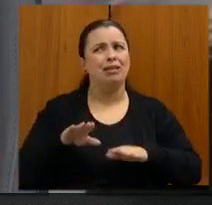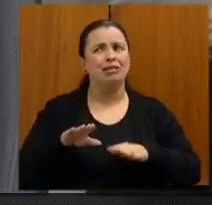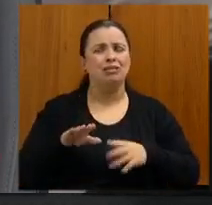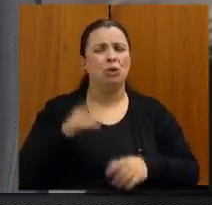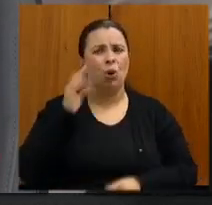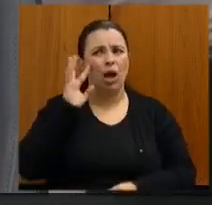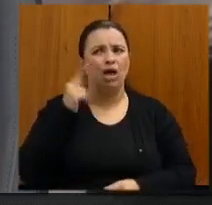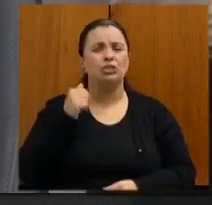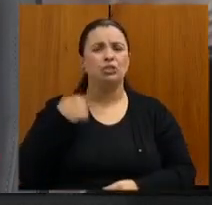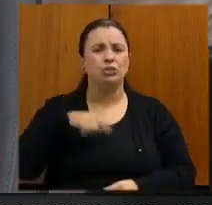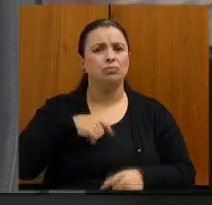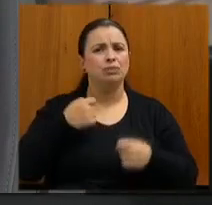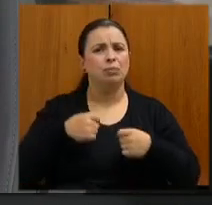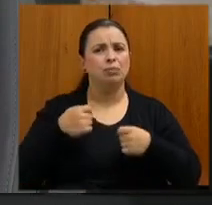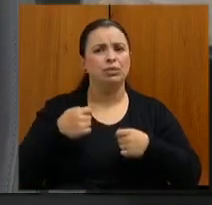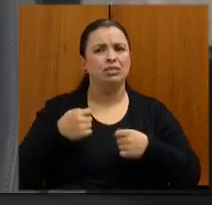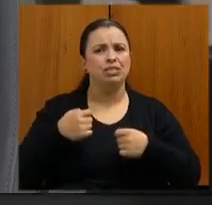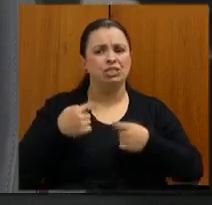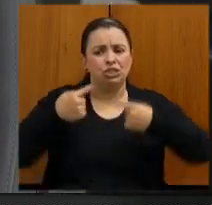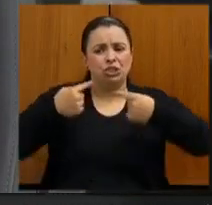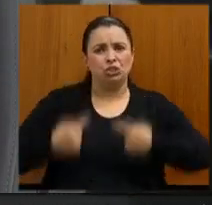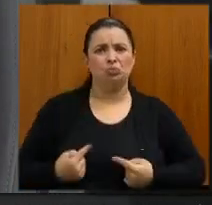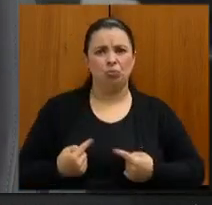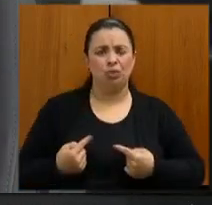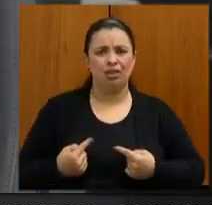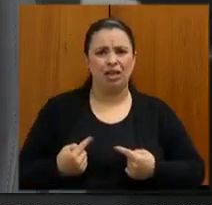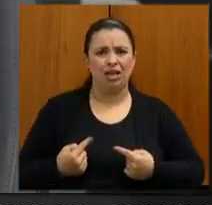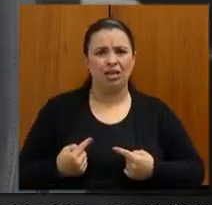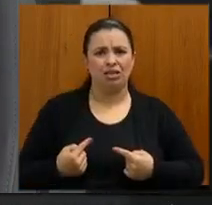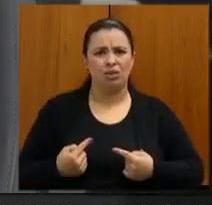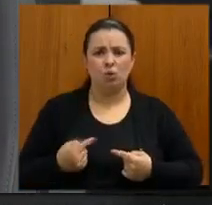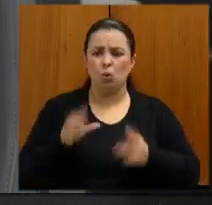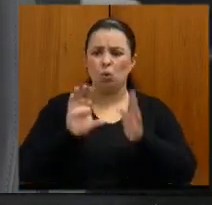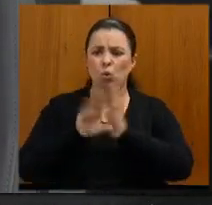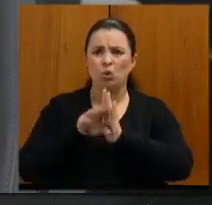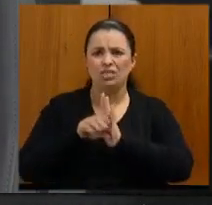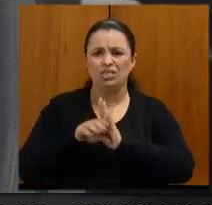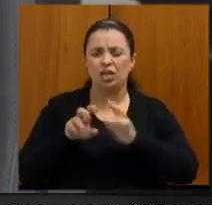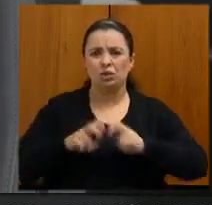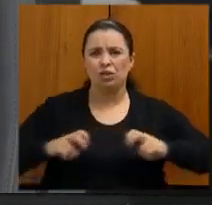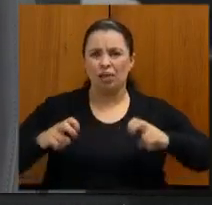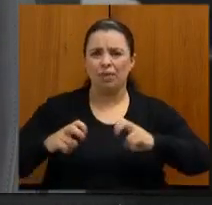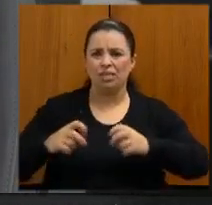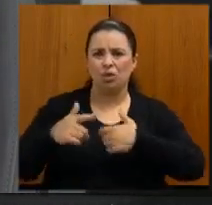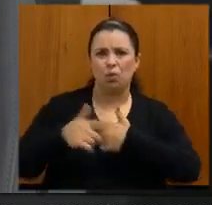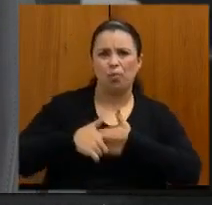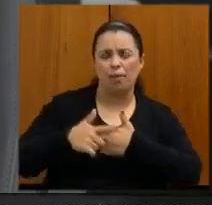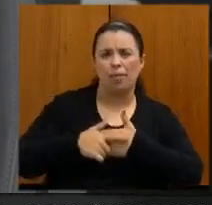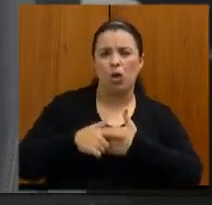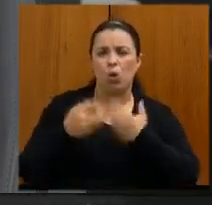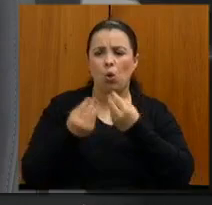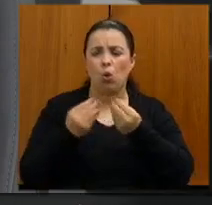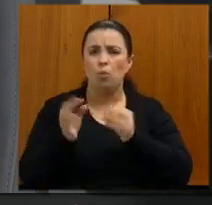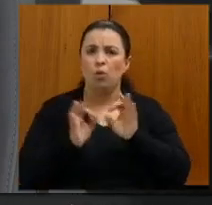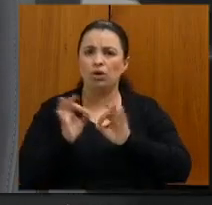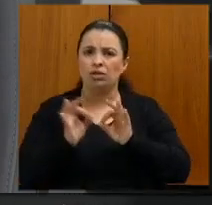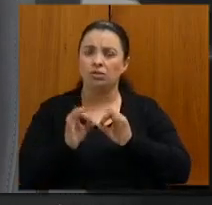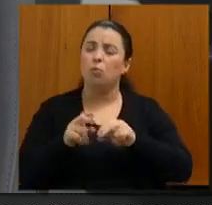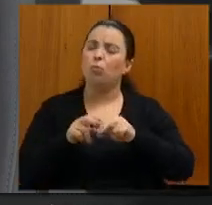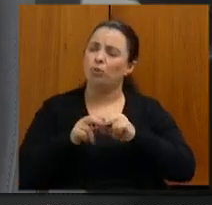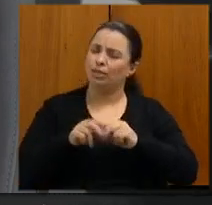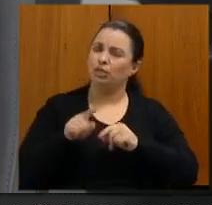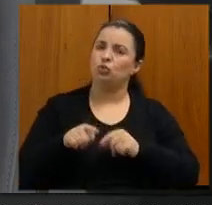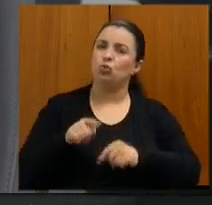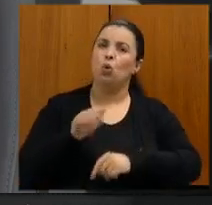mesa o papel as funções a a forma de se organizar e acho que é por isso que essa mulher fiscaliza vai se